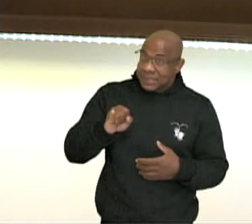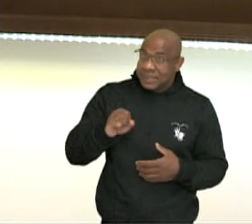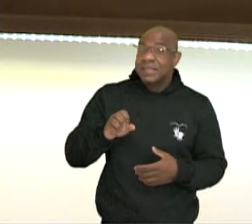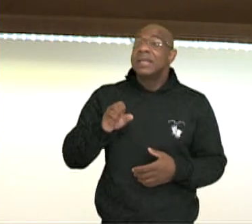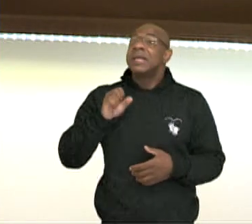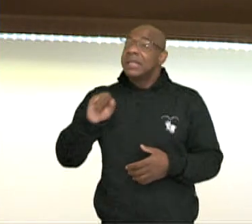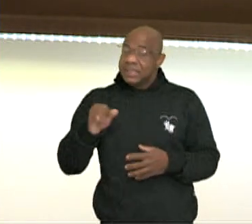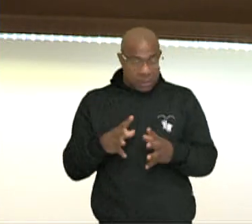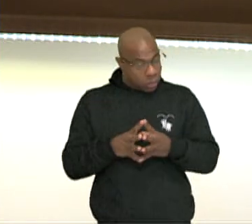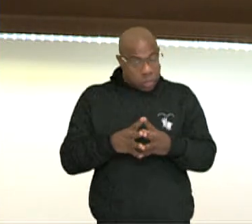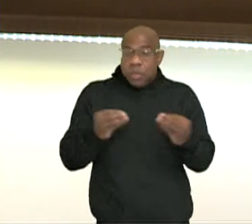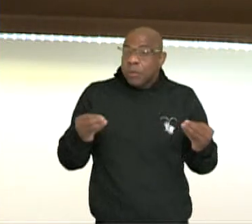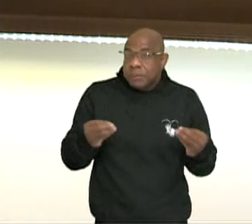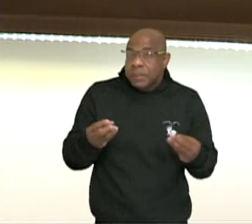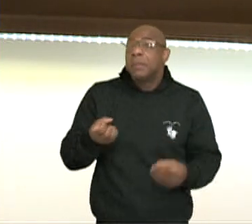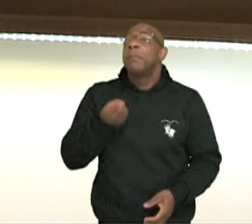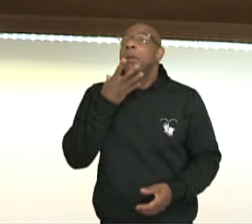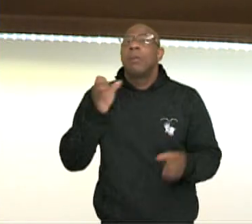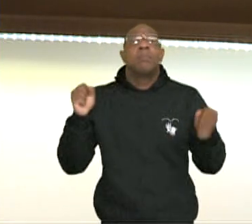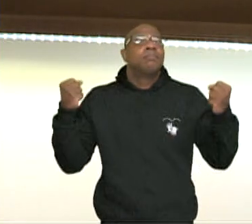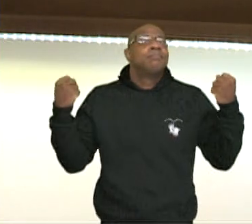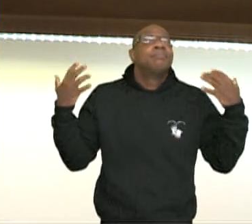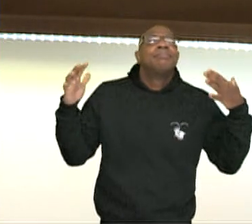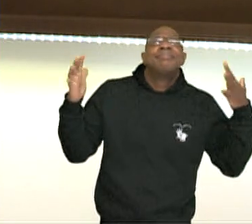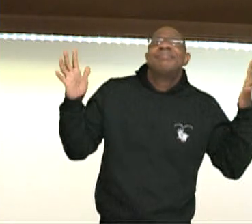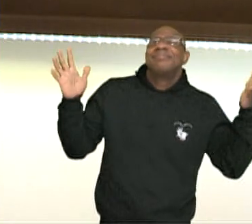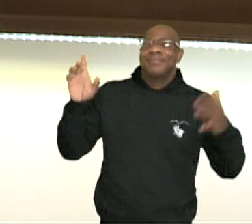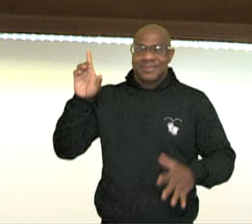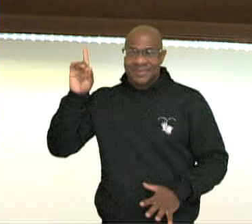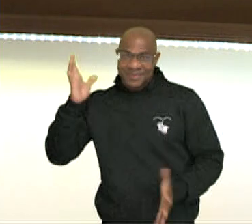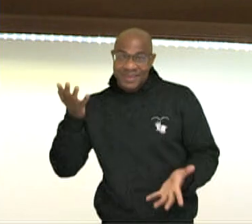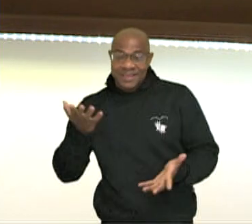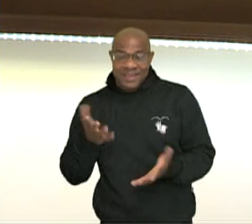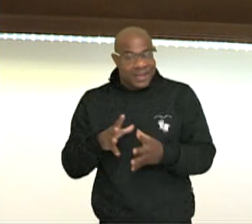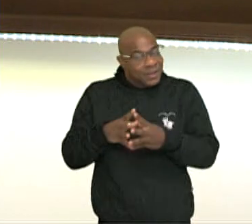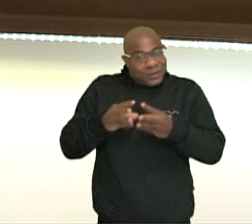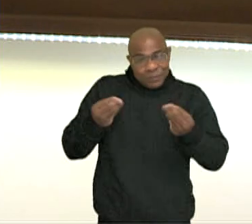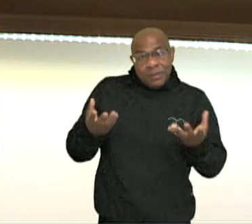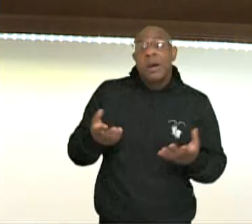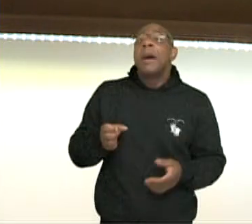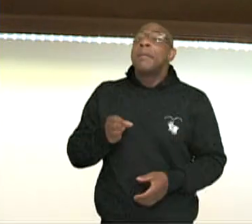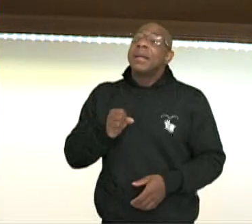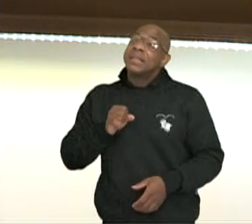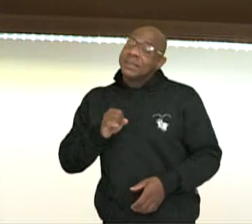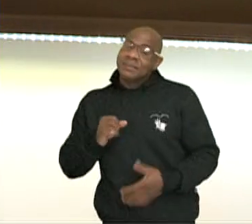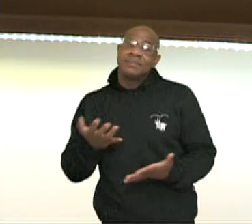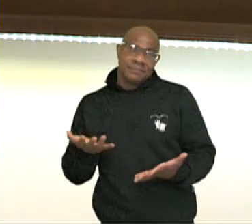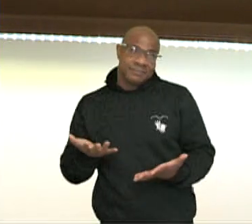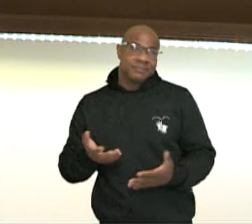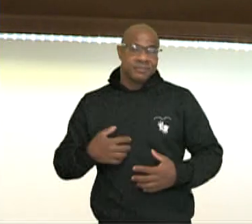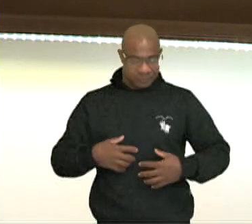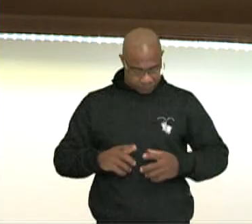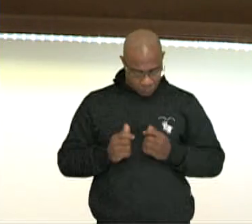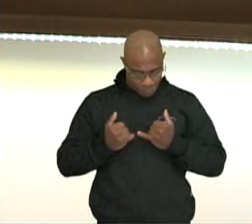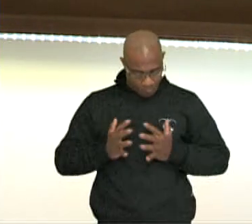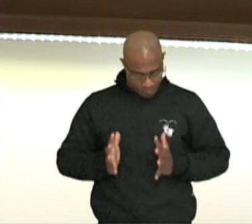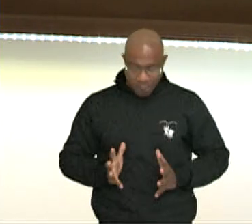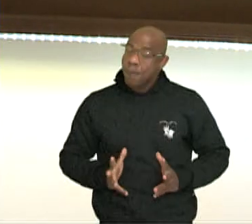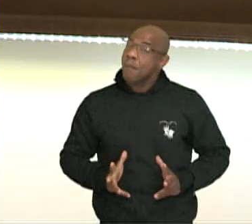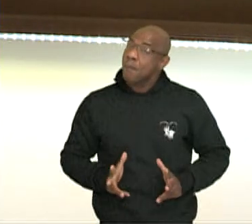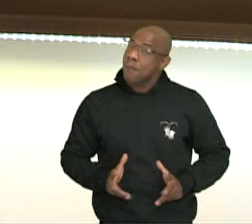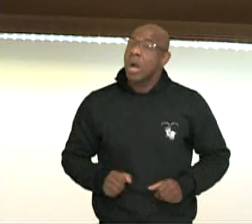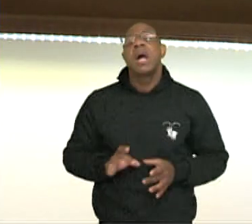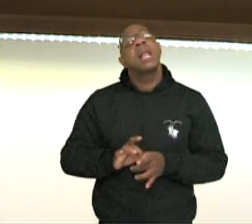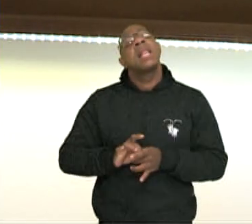né, a pessoa ali, nós não vamos estar com ascaridíase, vamos estar com o nosso intestino ali limpinho,